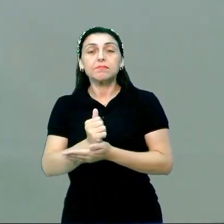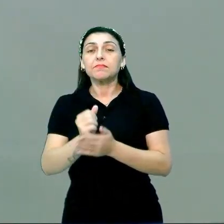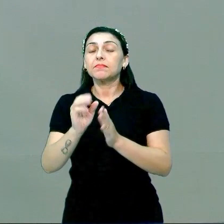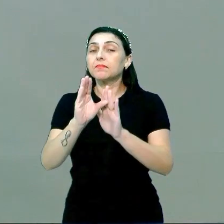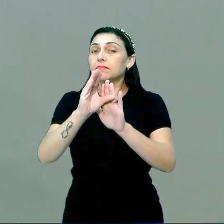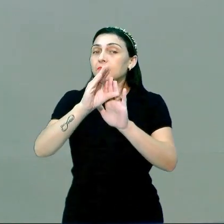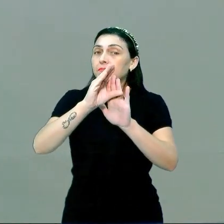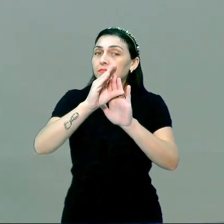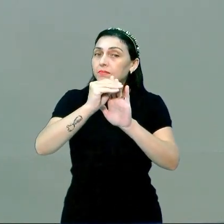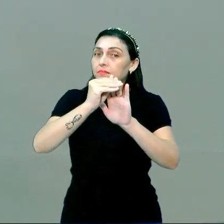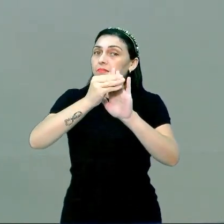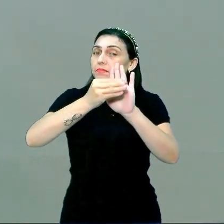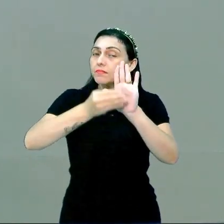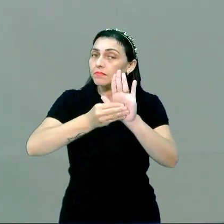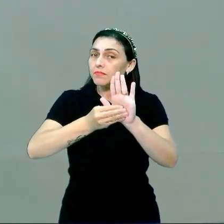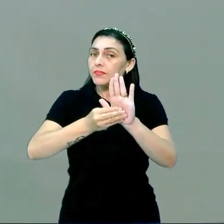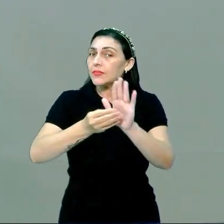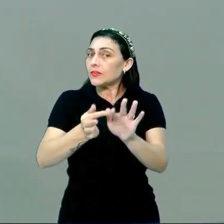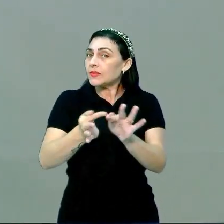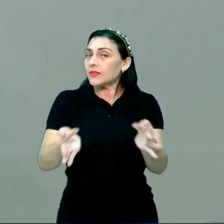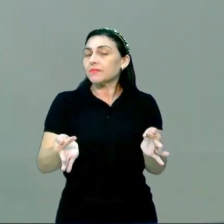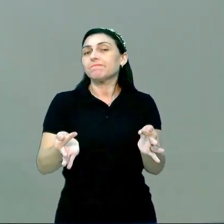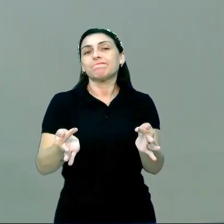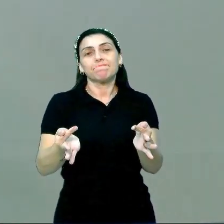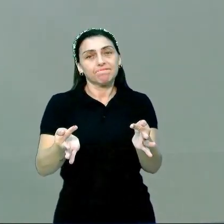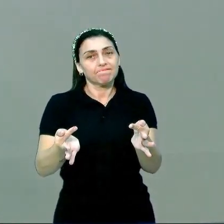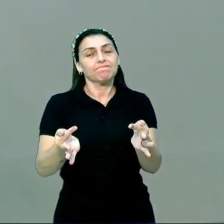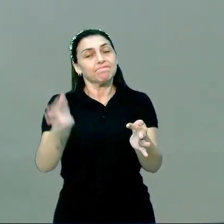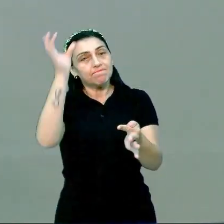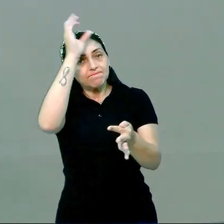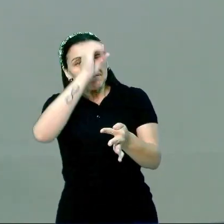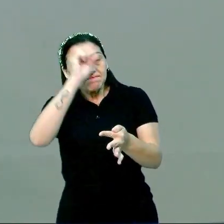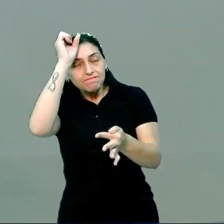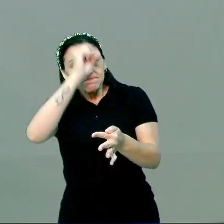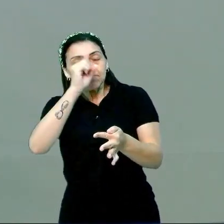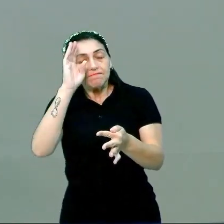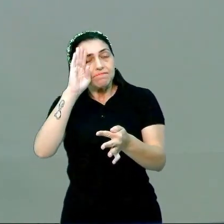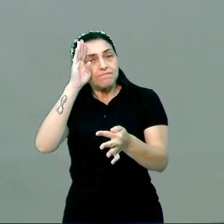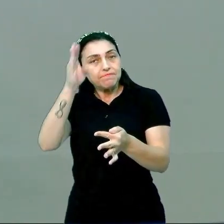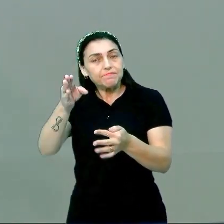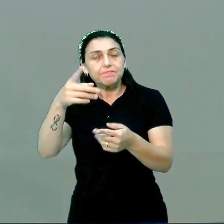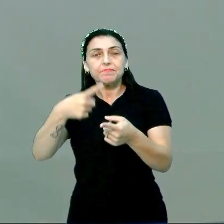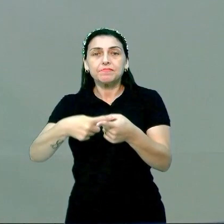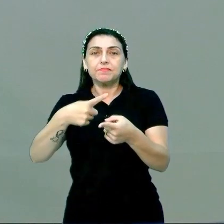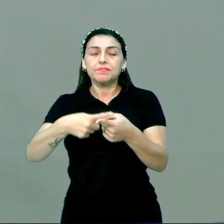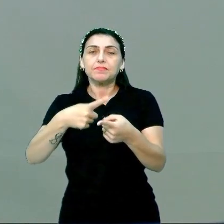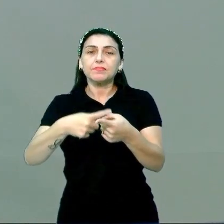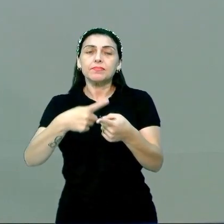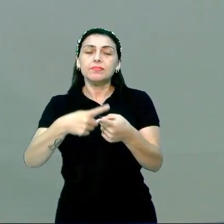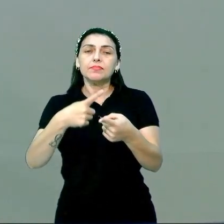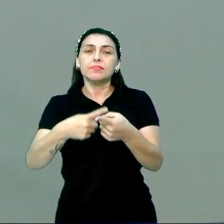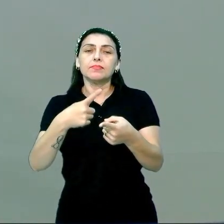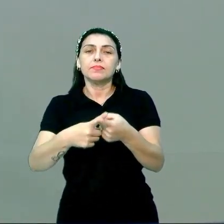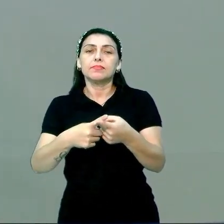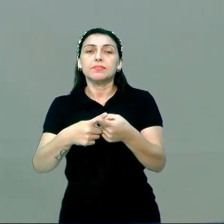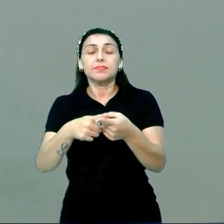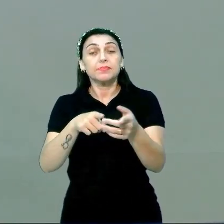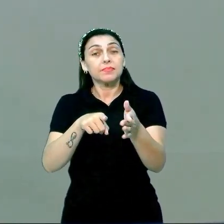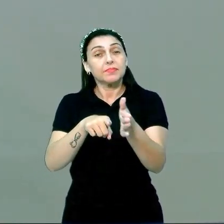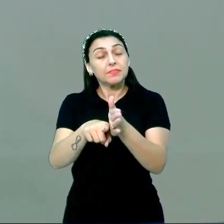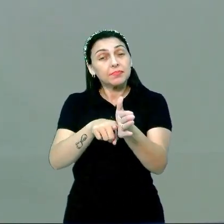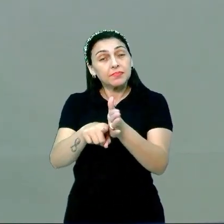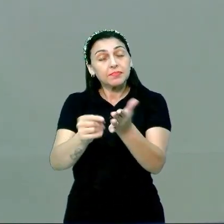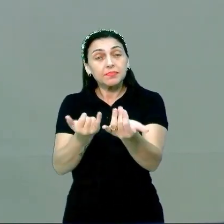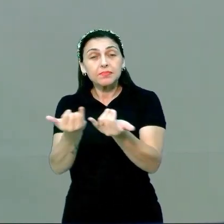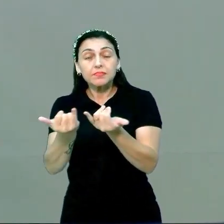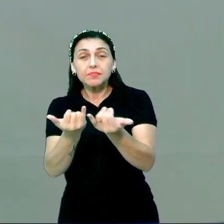um conteúdo que ele não é tão simples de se trabalhar, principalmente porque em dados recentes